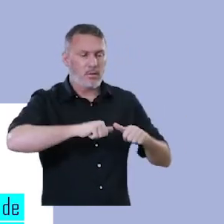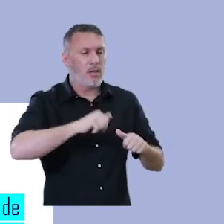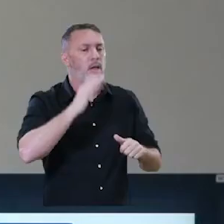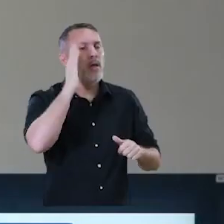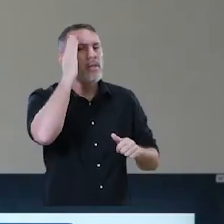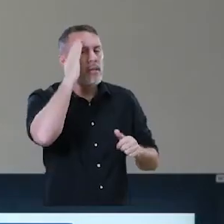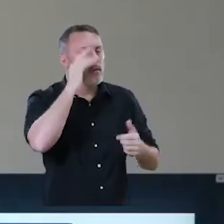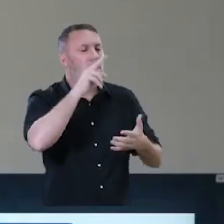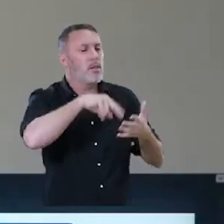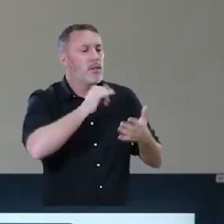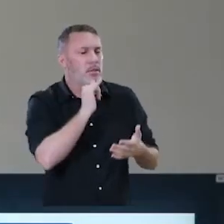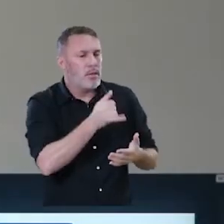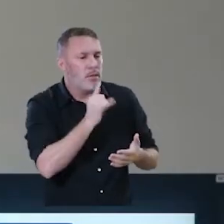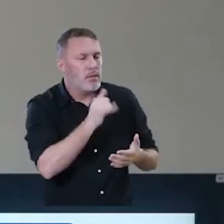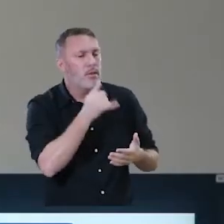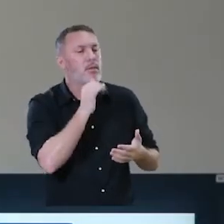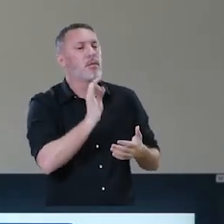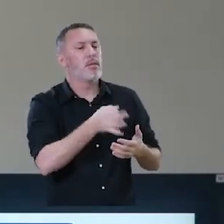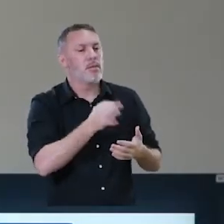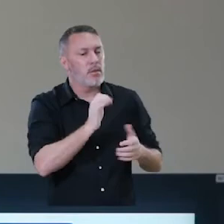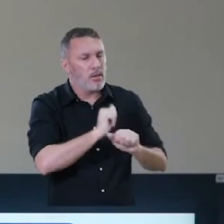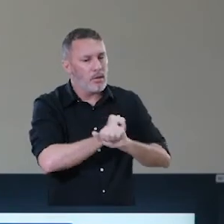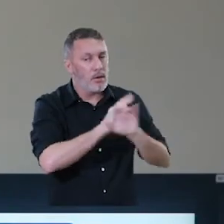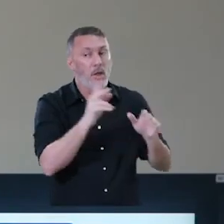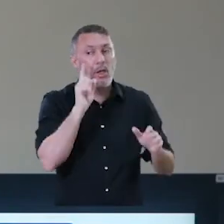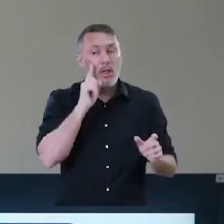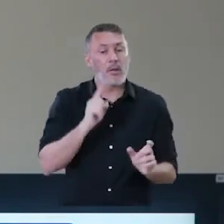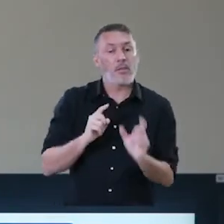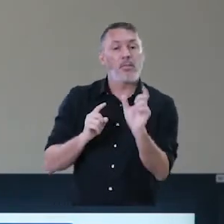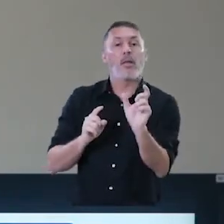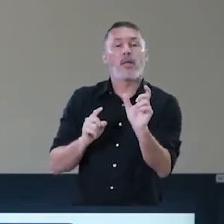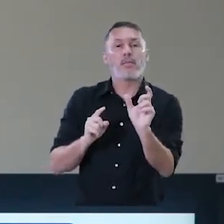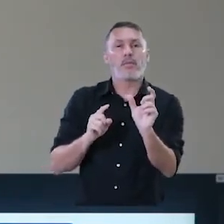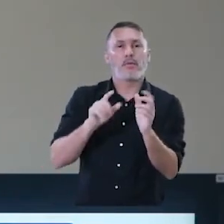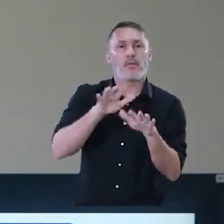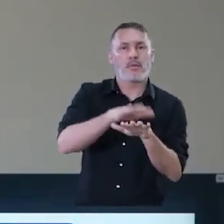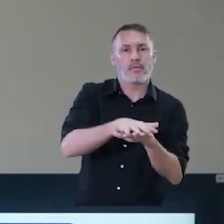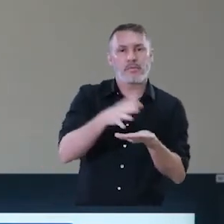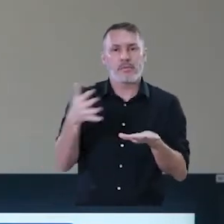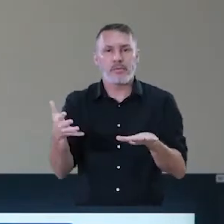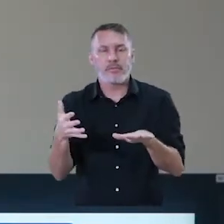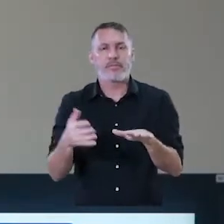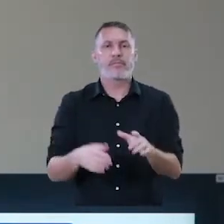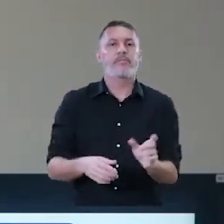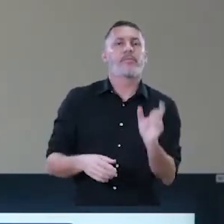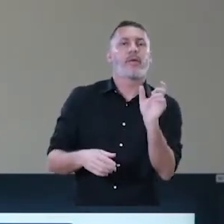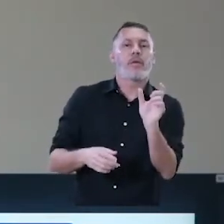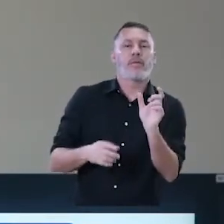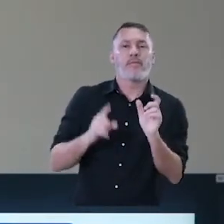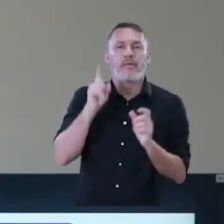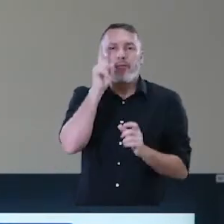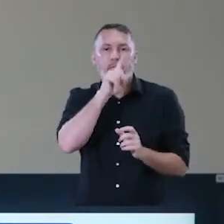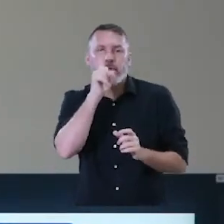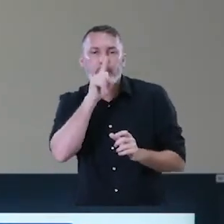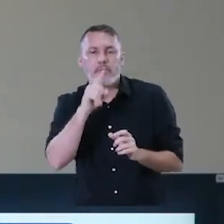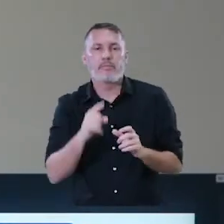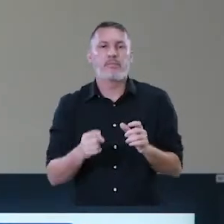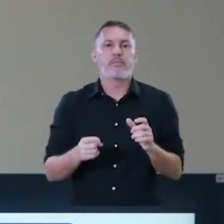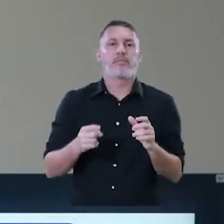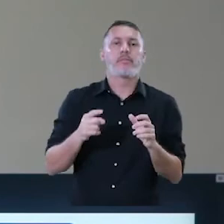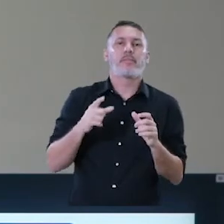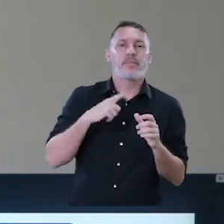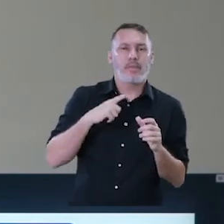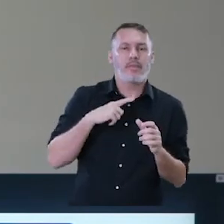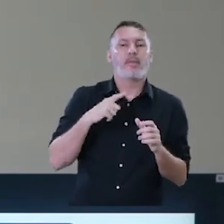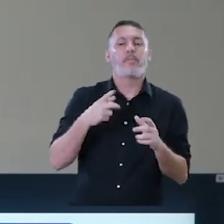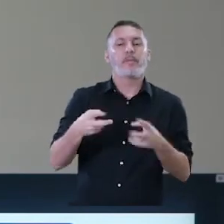ele quer trabalhar? E ele usa o seguinte, palavra exclusão, a palavra vulnerável, são palavras que contêm um certo juízo de